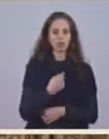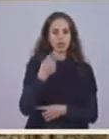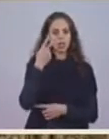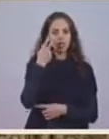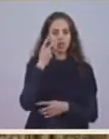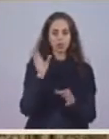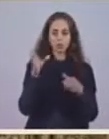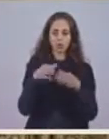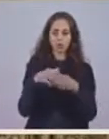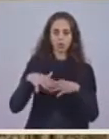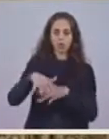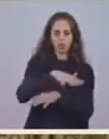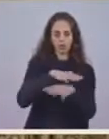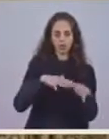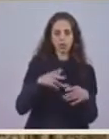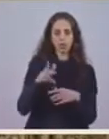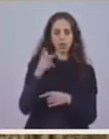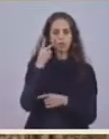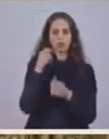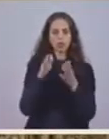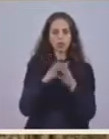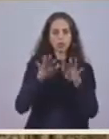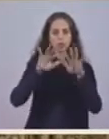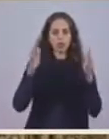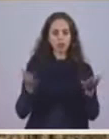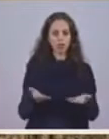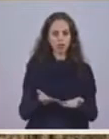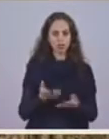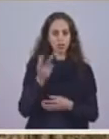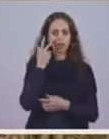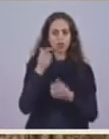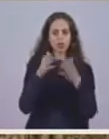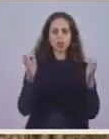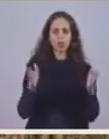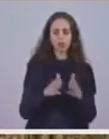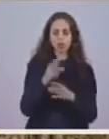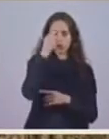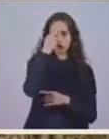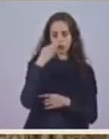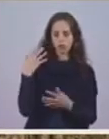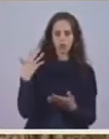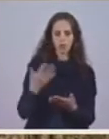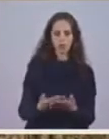nossa comunidade, à vida de todo o universo, à vida de toda a história.